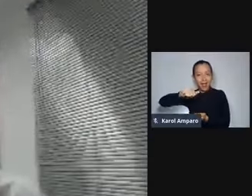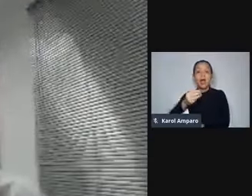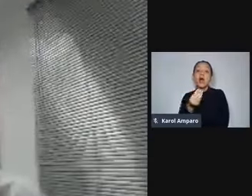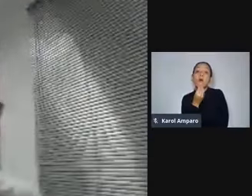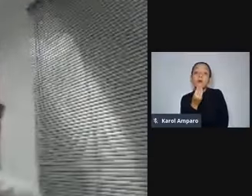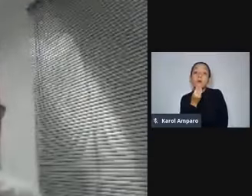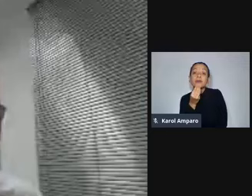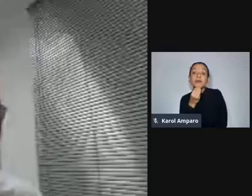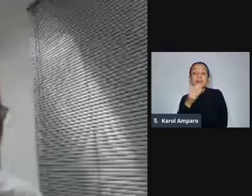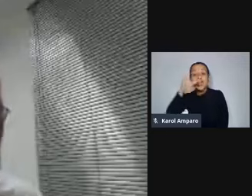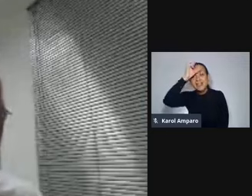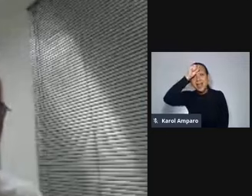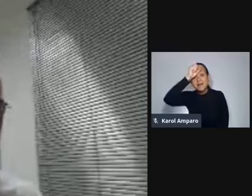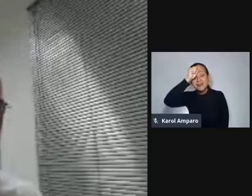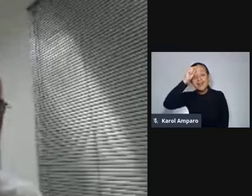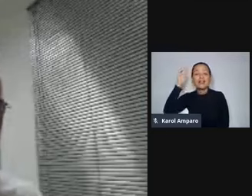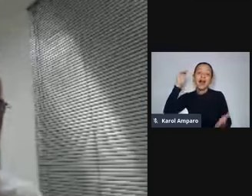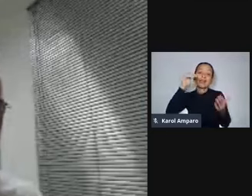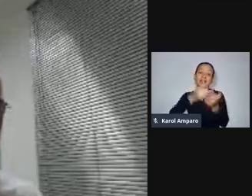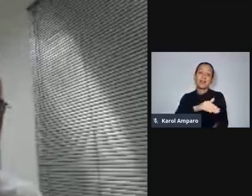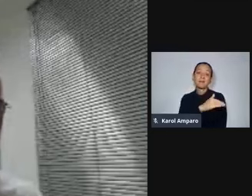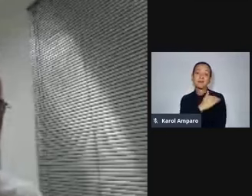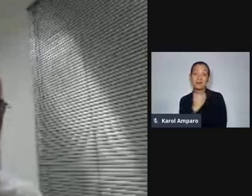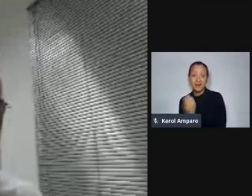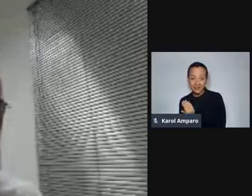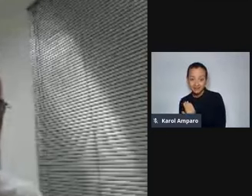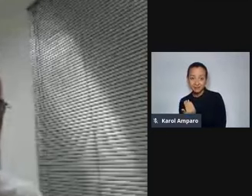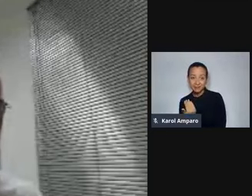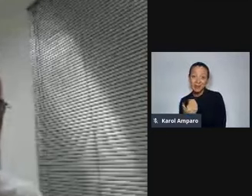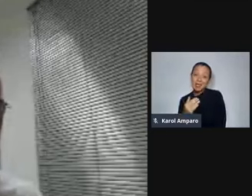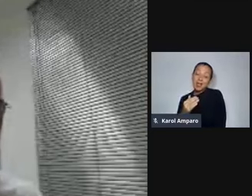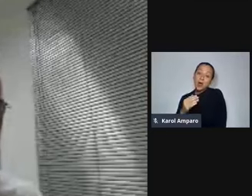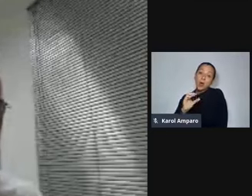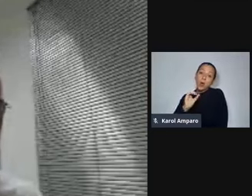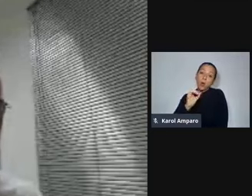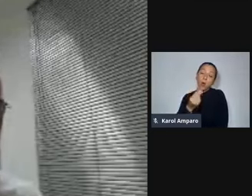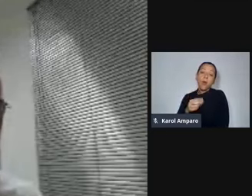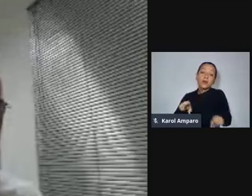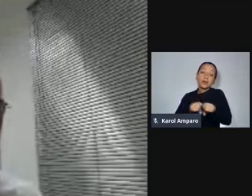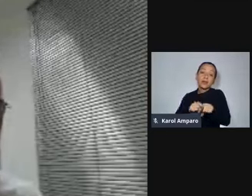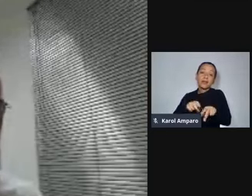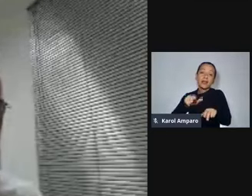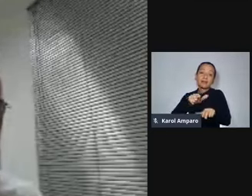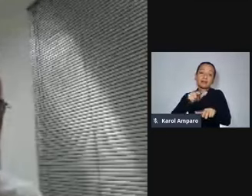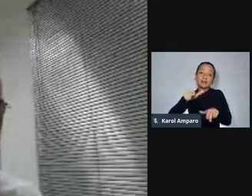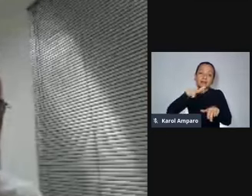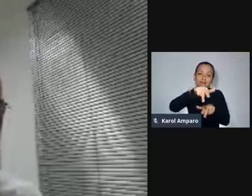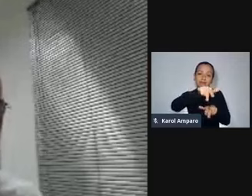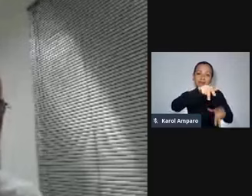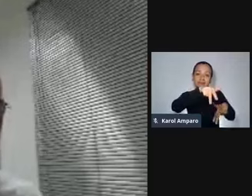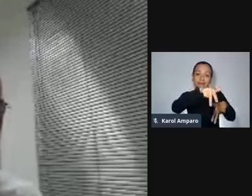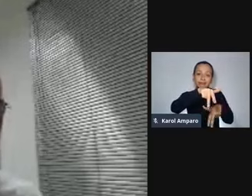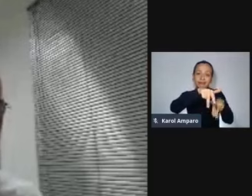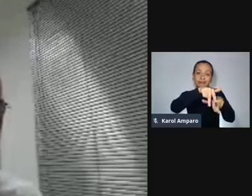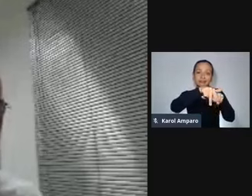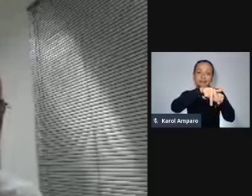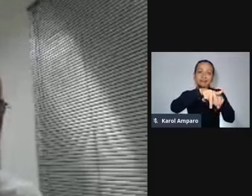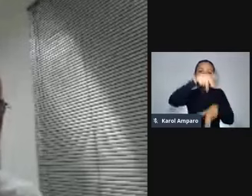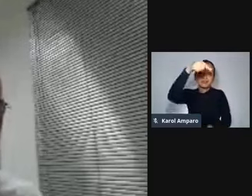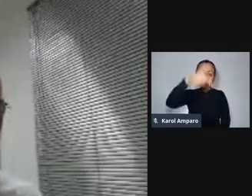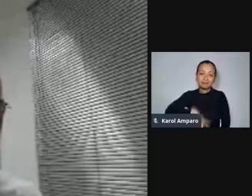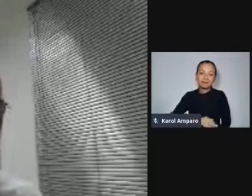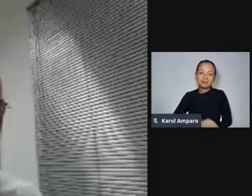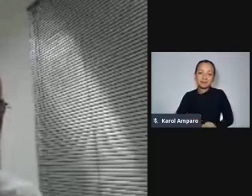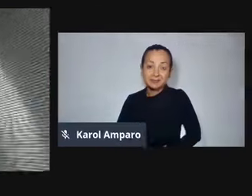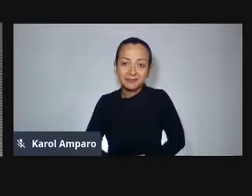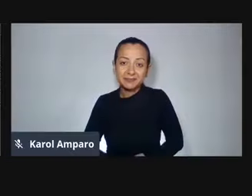o seu último dia. E quem sabe nas próximas encarnações estaremos juntos de novo aqui, melhorando cada vez mais. Mas vamos viver